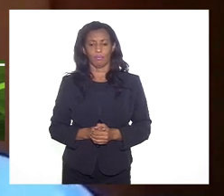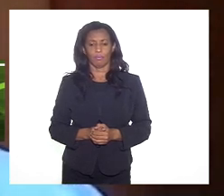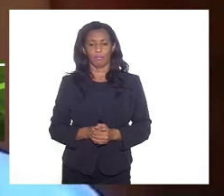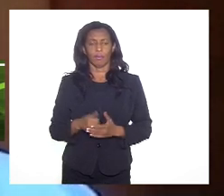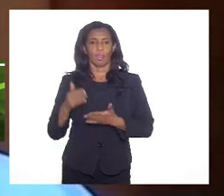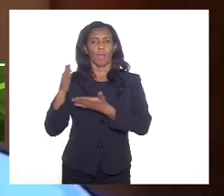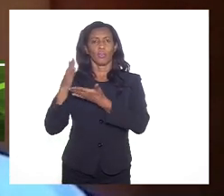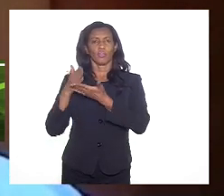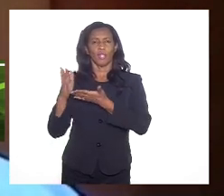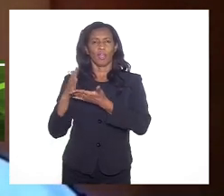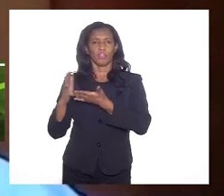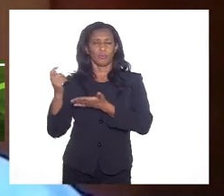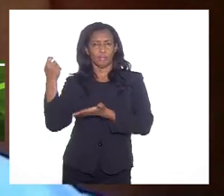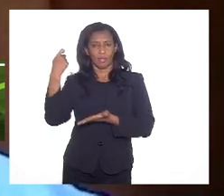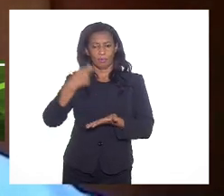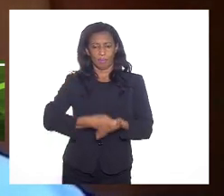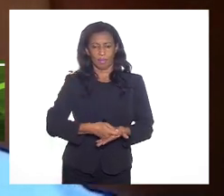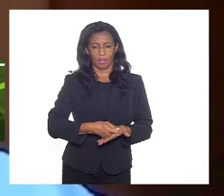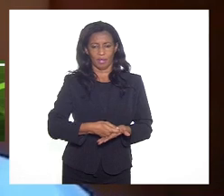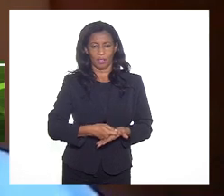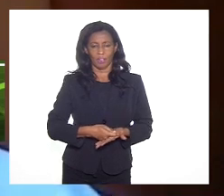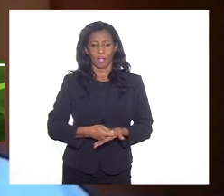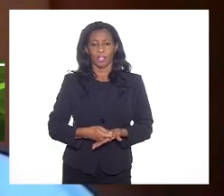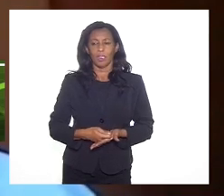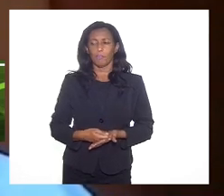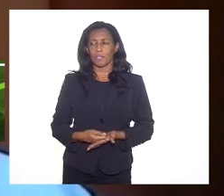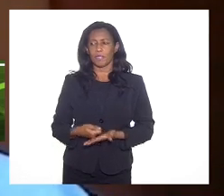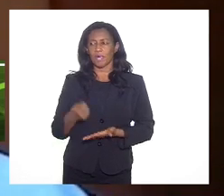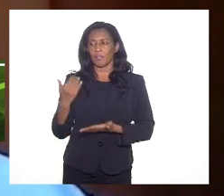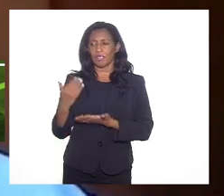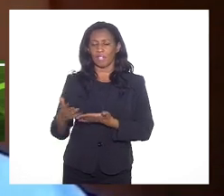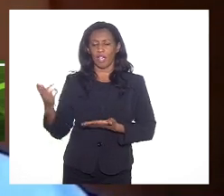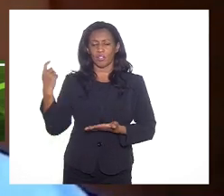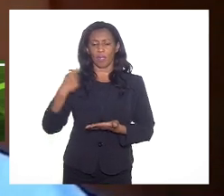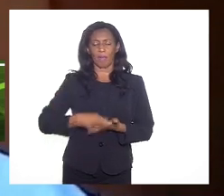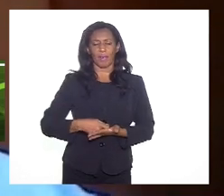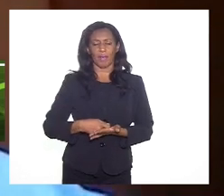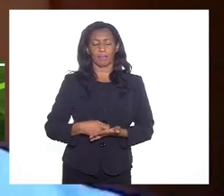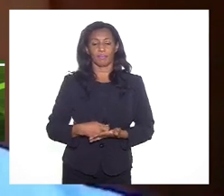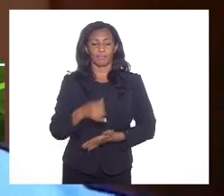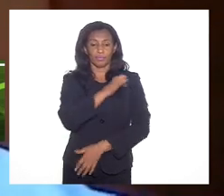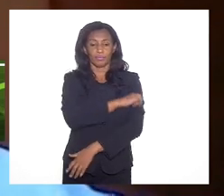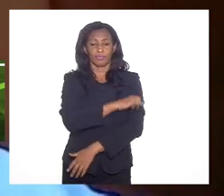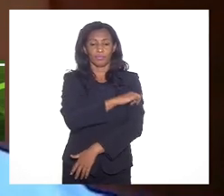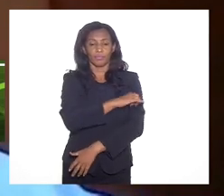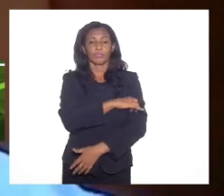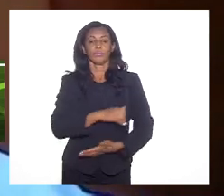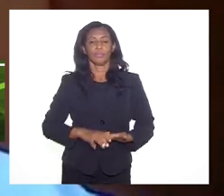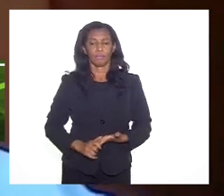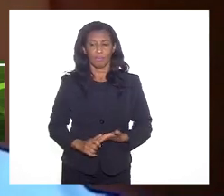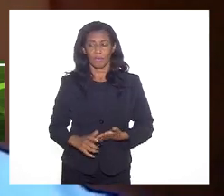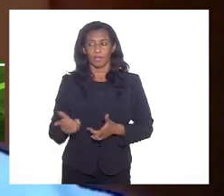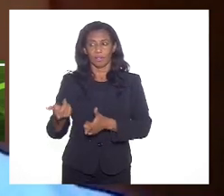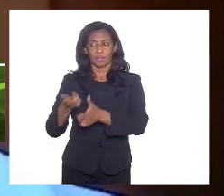aos restos a pagar, não é? O comportamento e a evolução dos restos a pagar no Rio de Janeiro e a questão